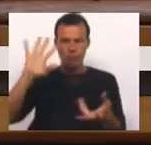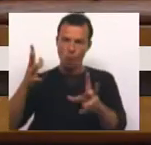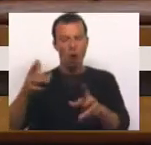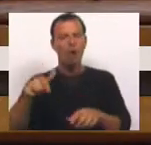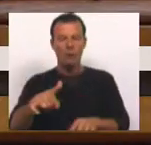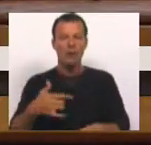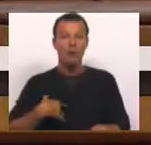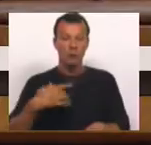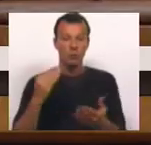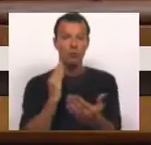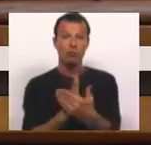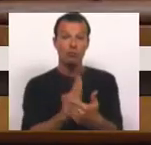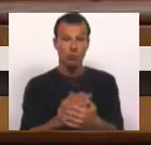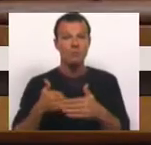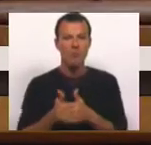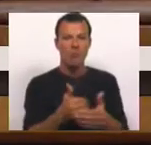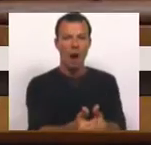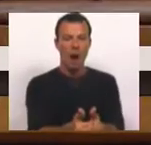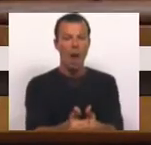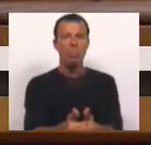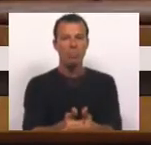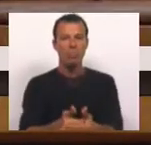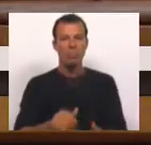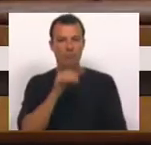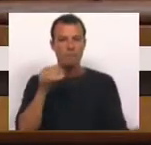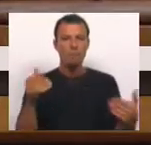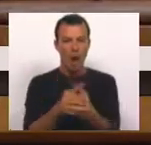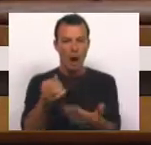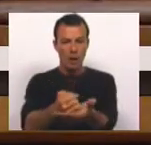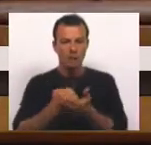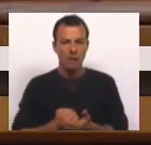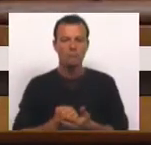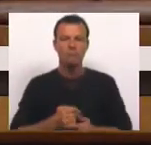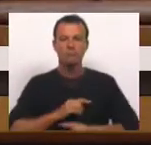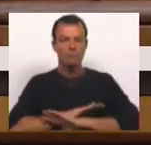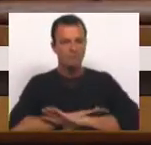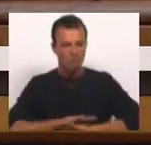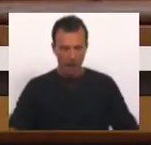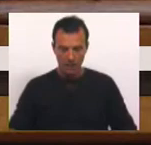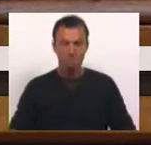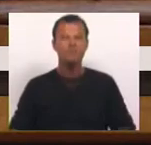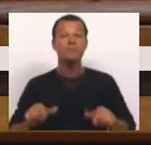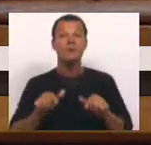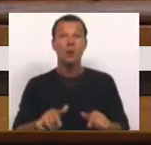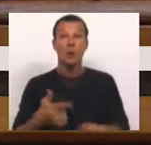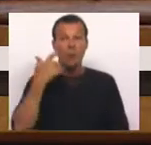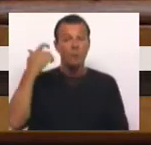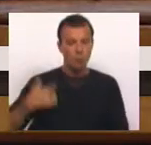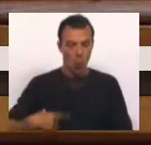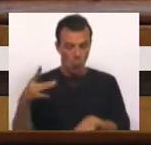relativos à morte medicamente assistida são interrompidos de imediato. O pedido do doente tem de